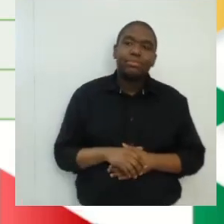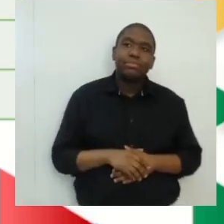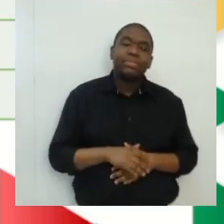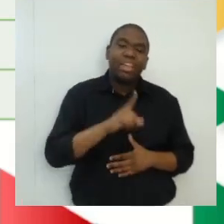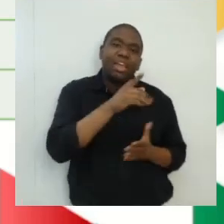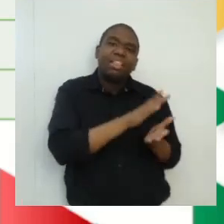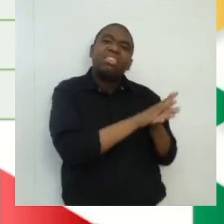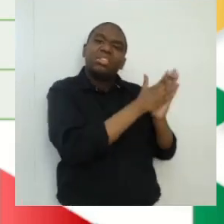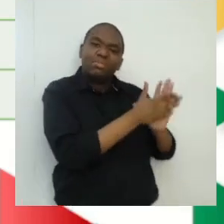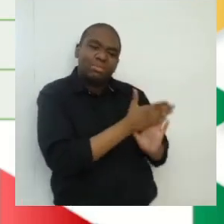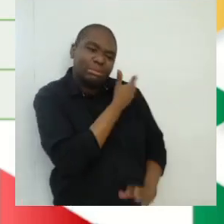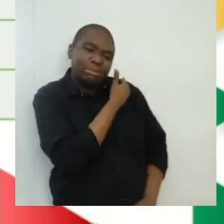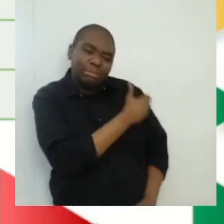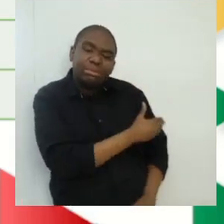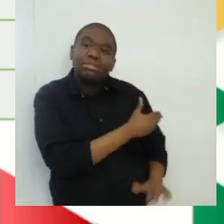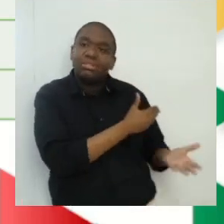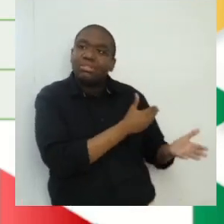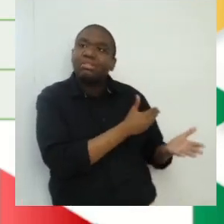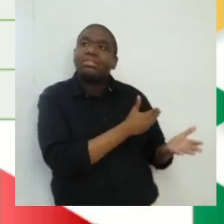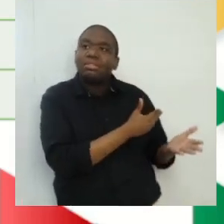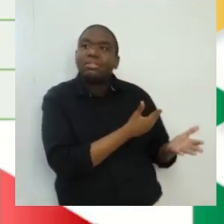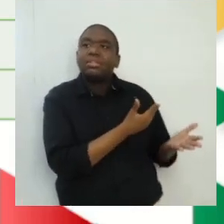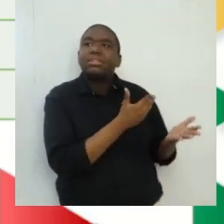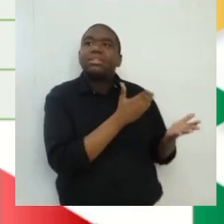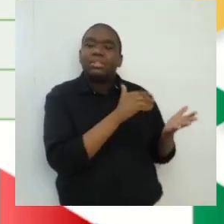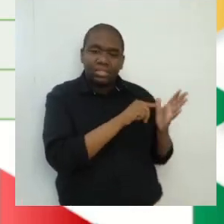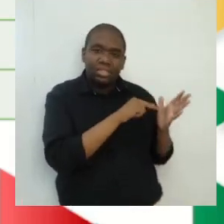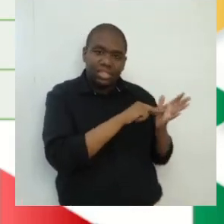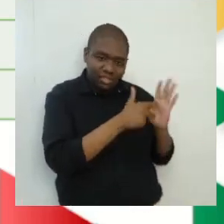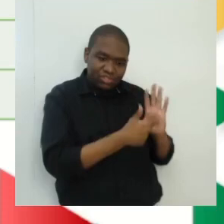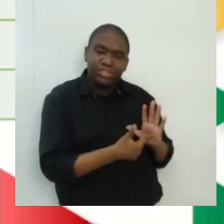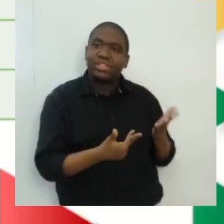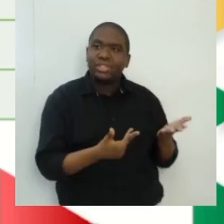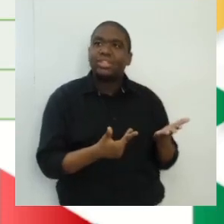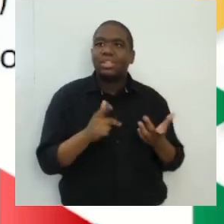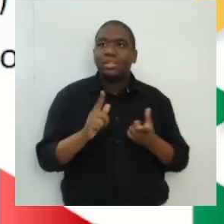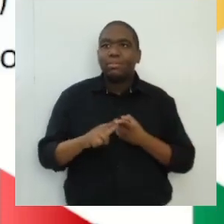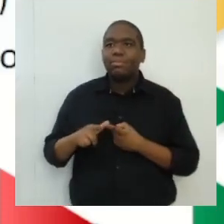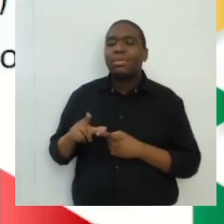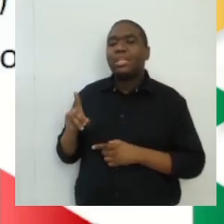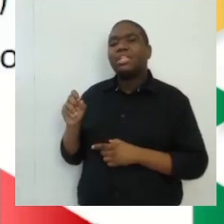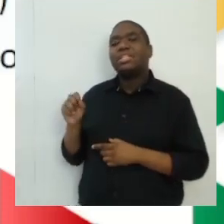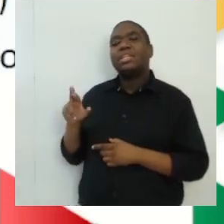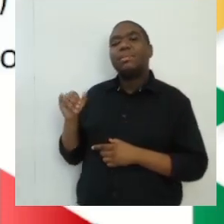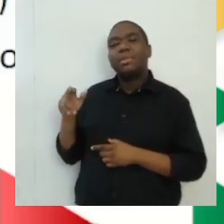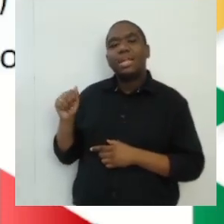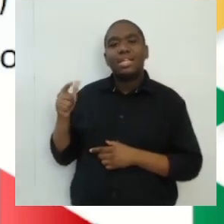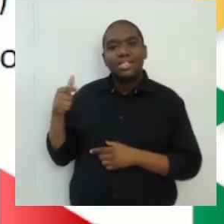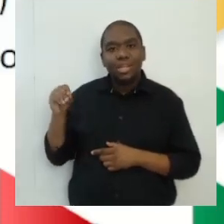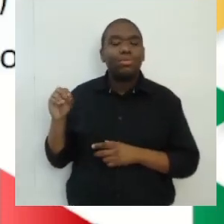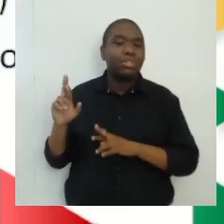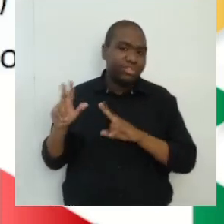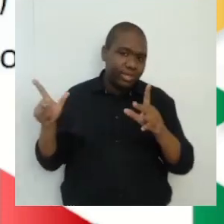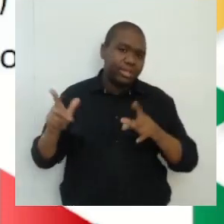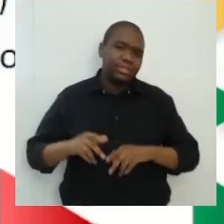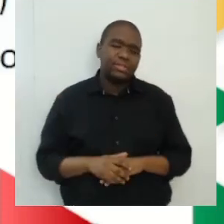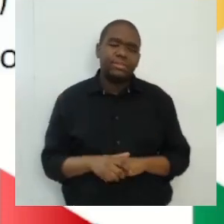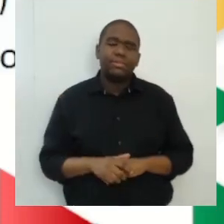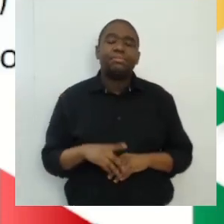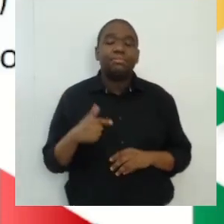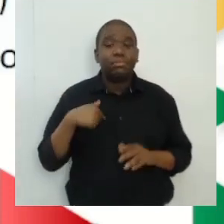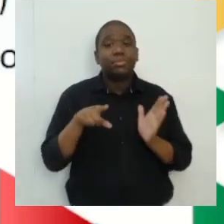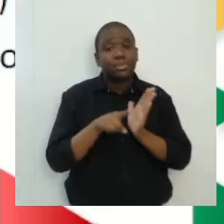Discriminação, de absolver, e discriminar, de distinguir. Eu trouxe também